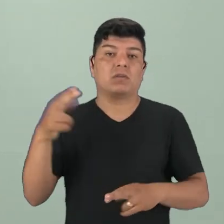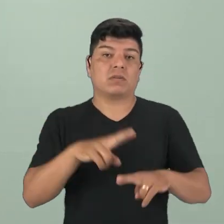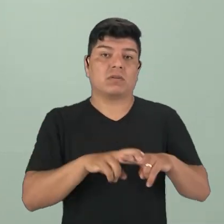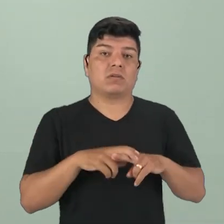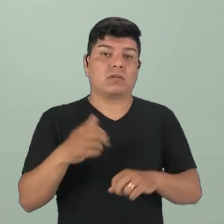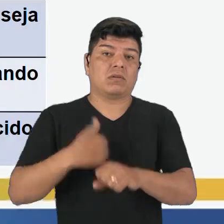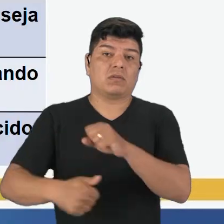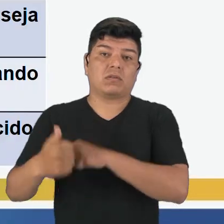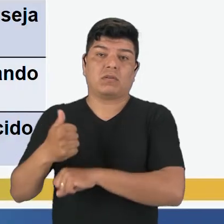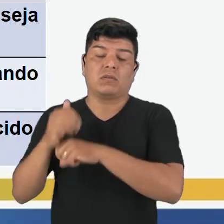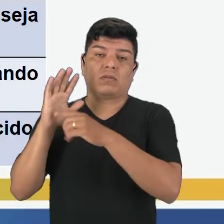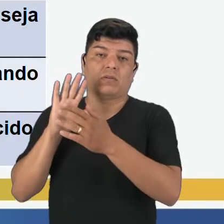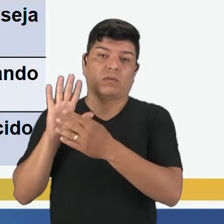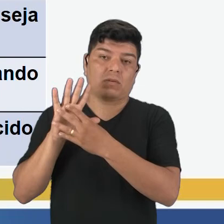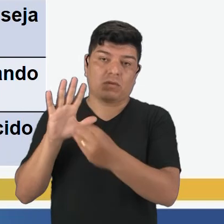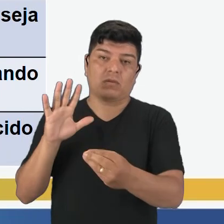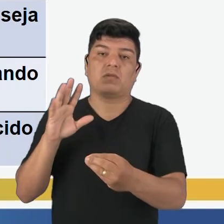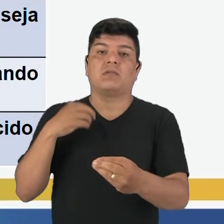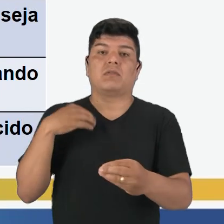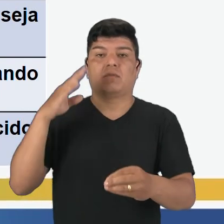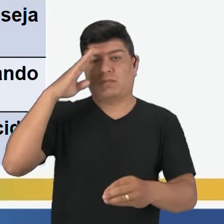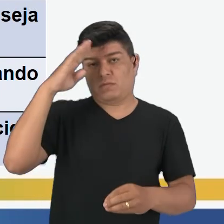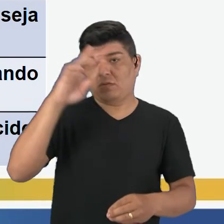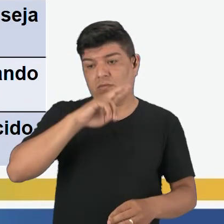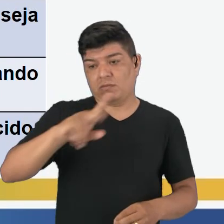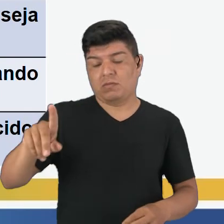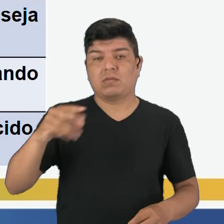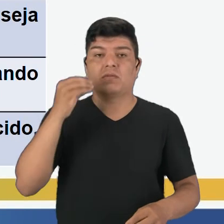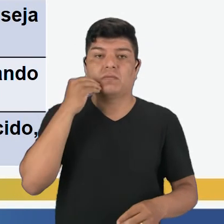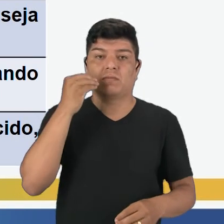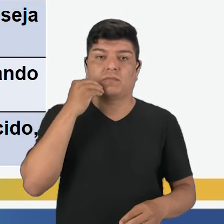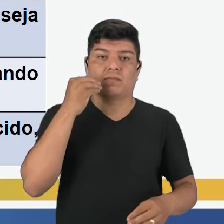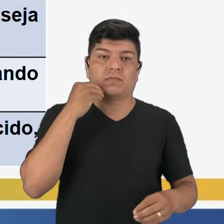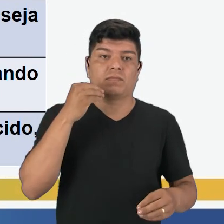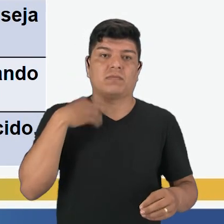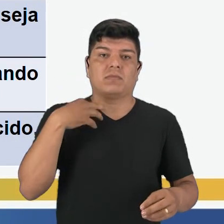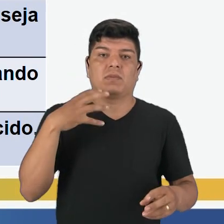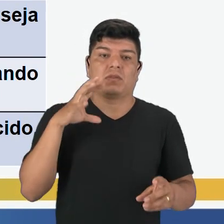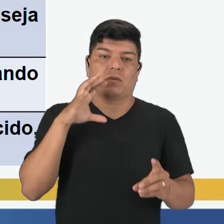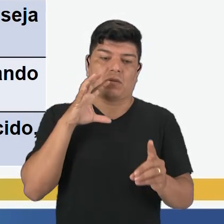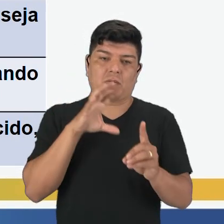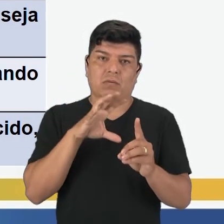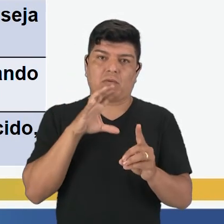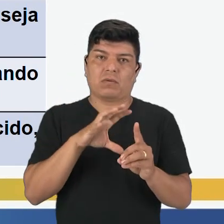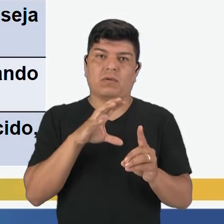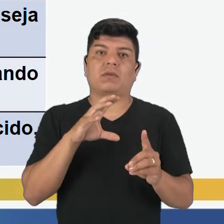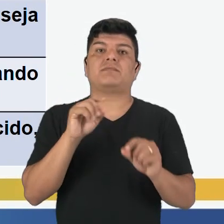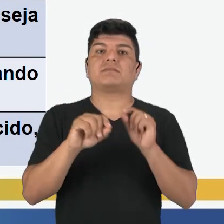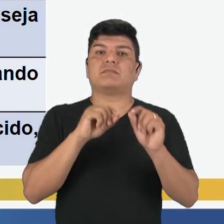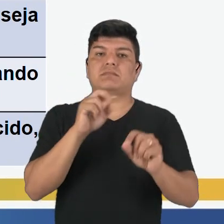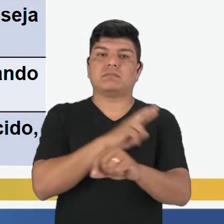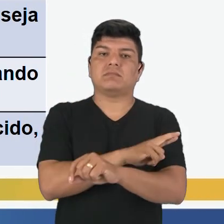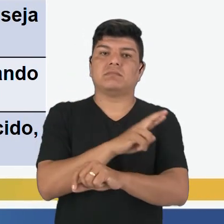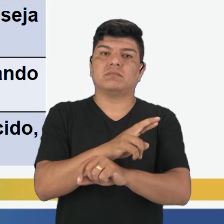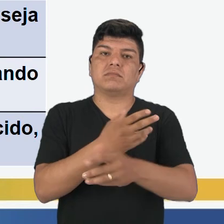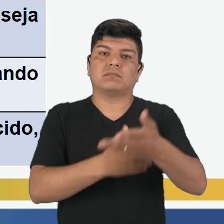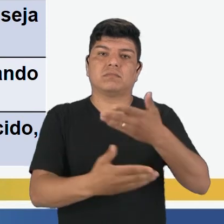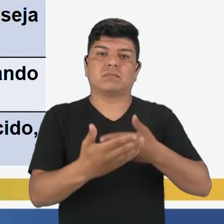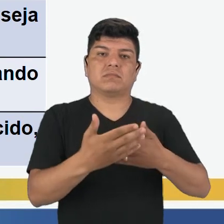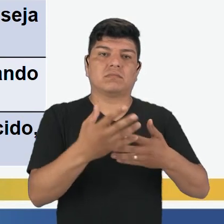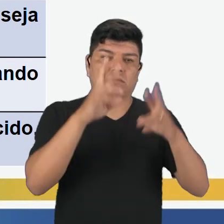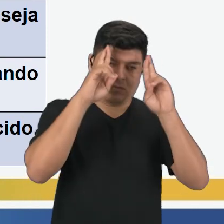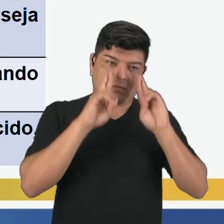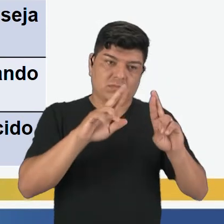o líder de destaque, ele não se torna fundamentalista, tentando de modo distorcido promover a sua religião e